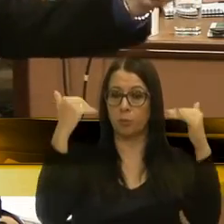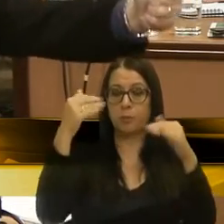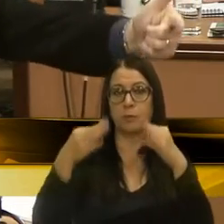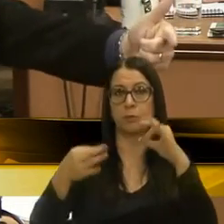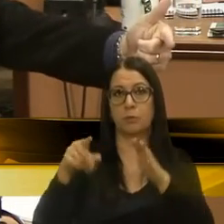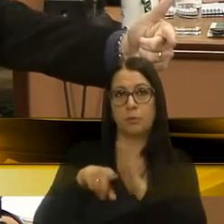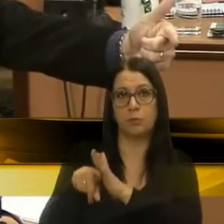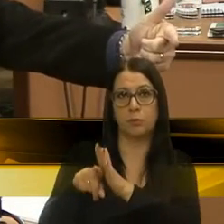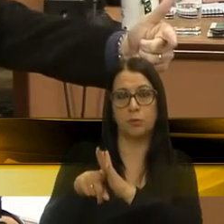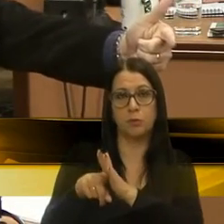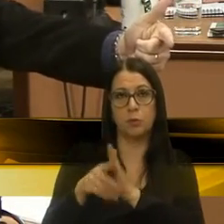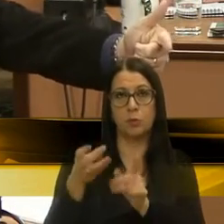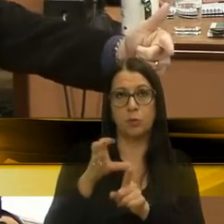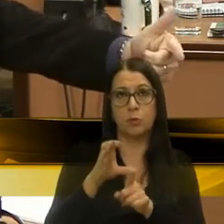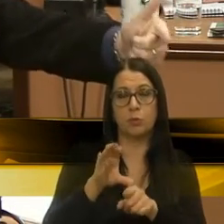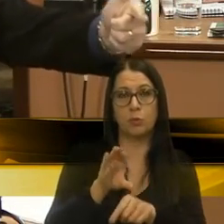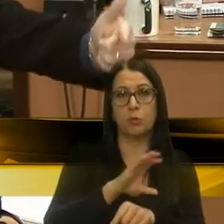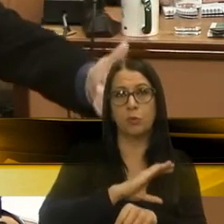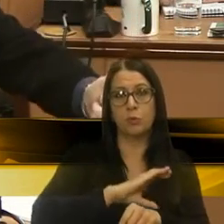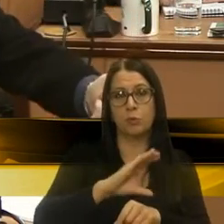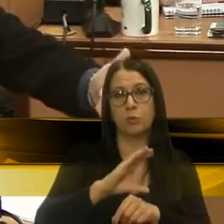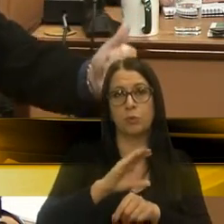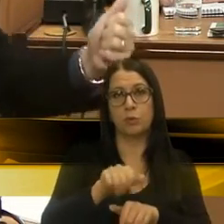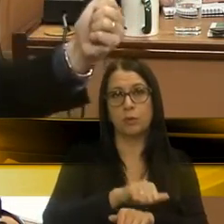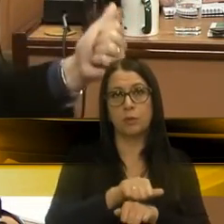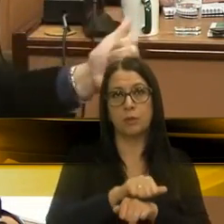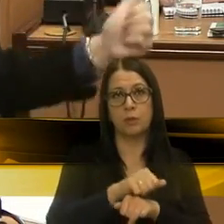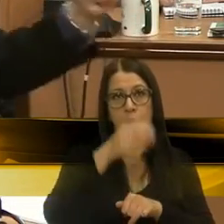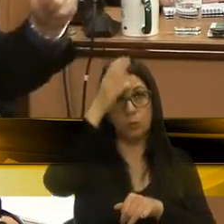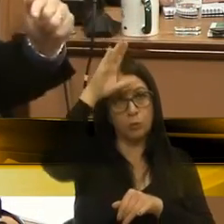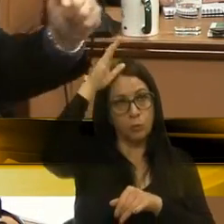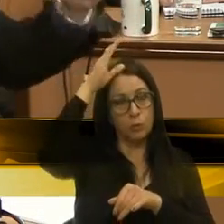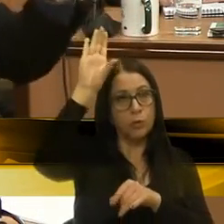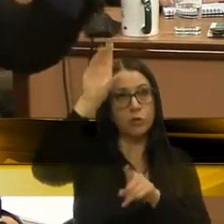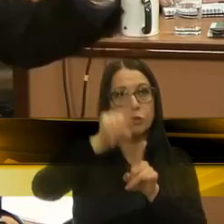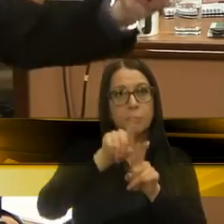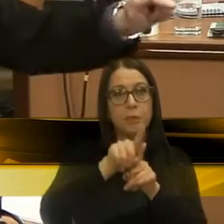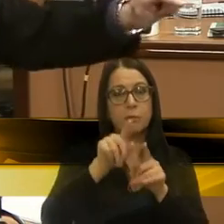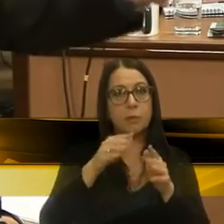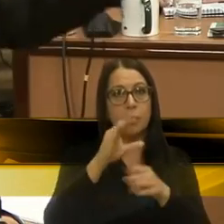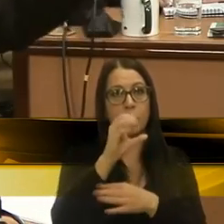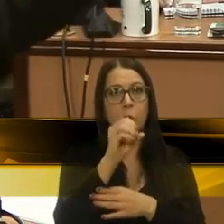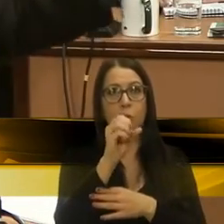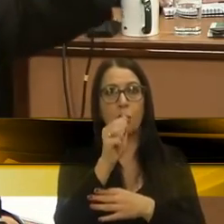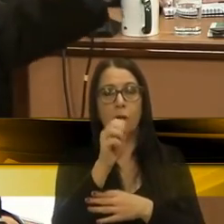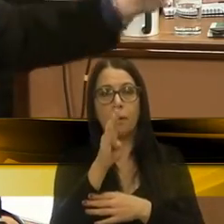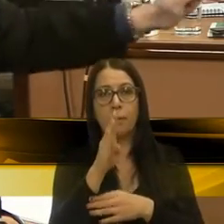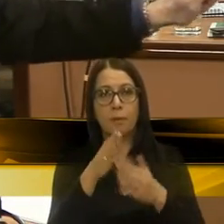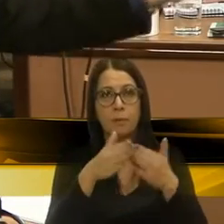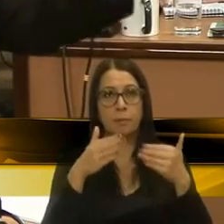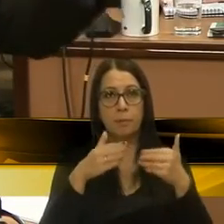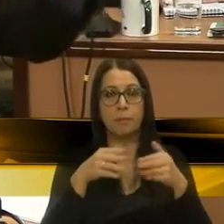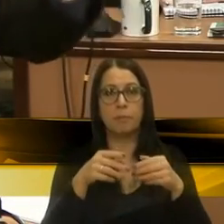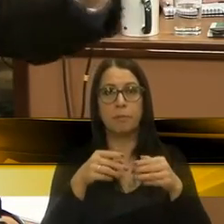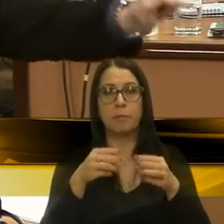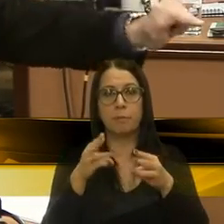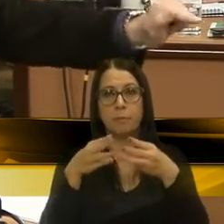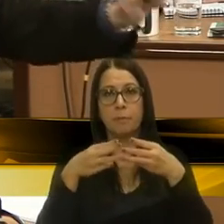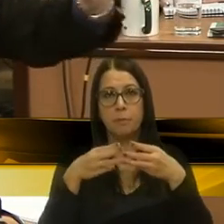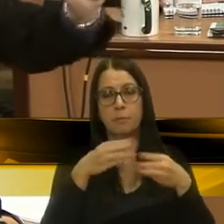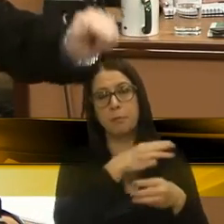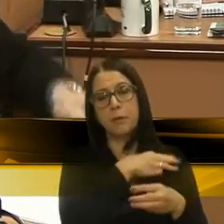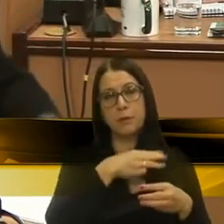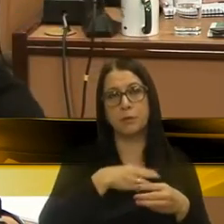contra o coordenador da Lava Jato em Curitiba. A OAB pediu o afastamento do ministro da Justiça para que ele